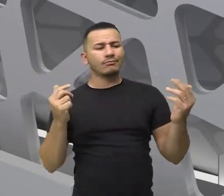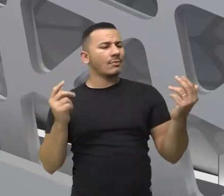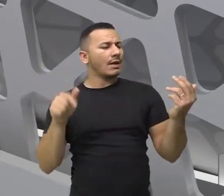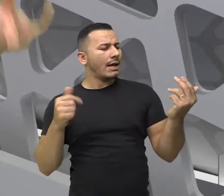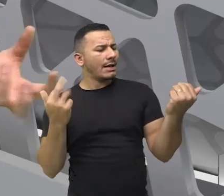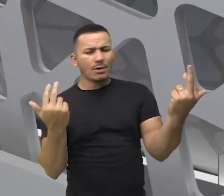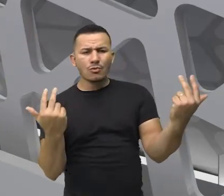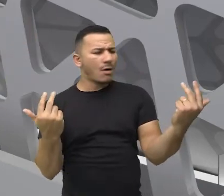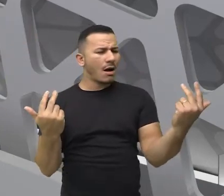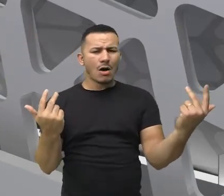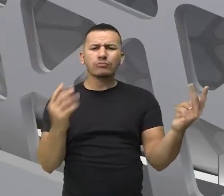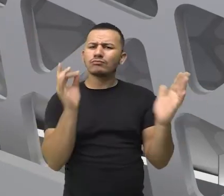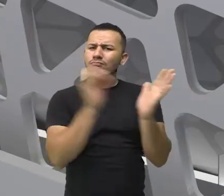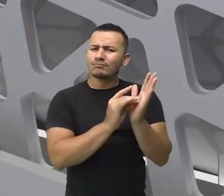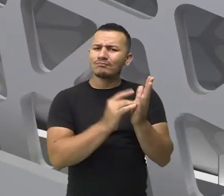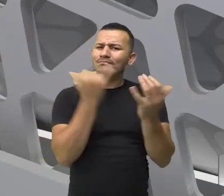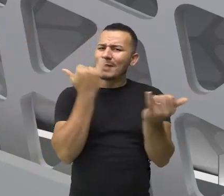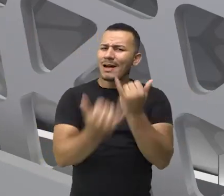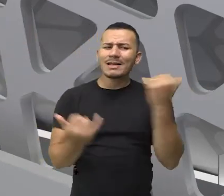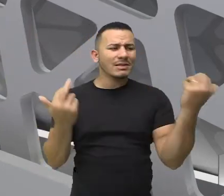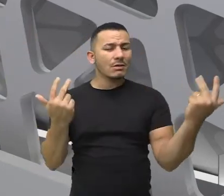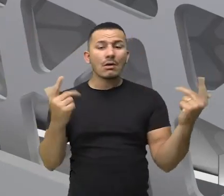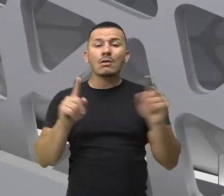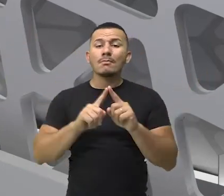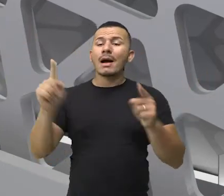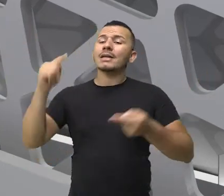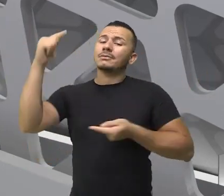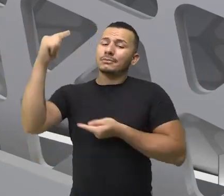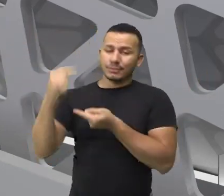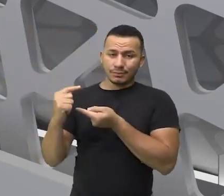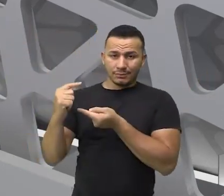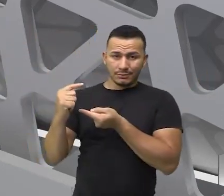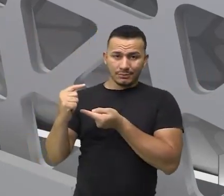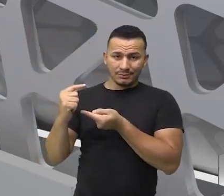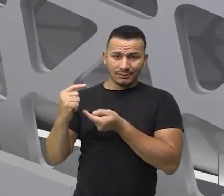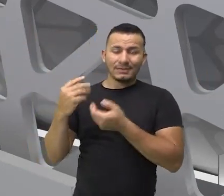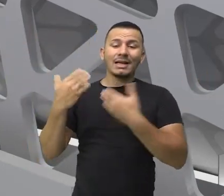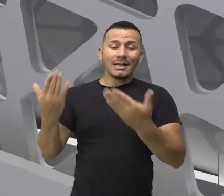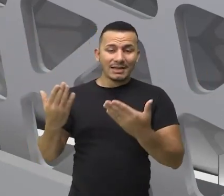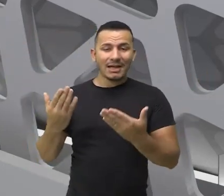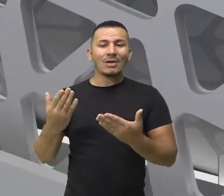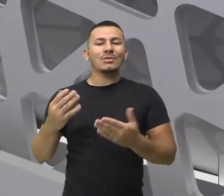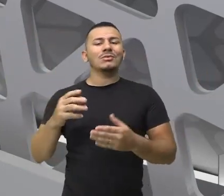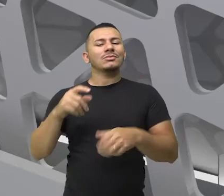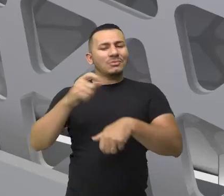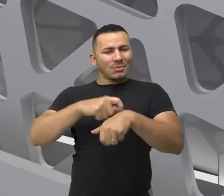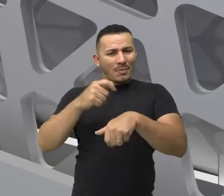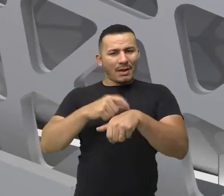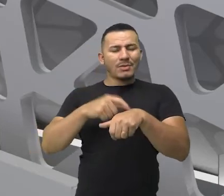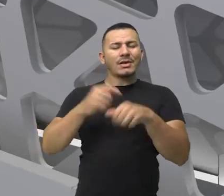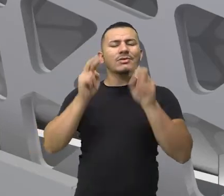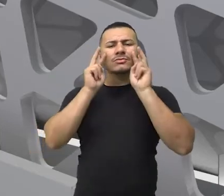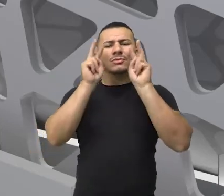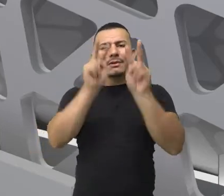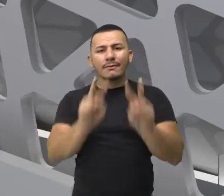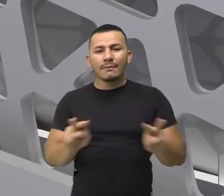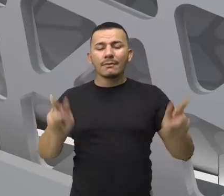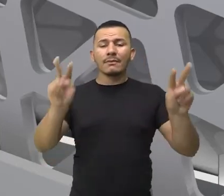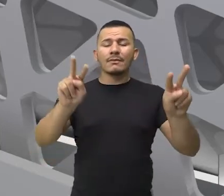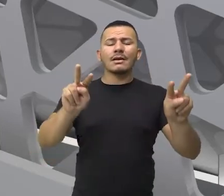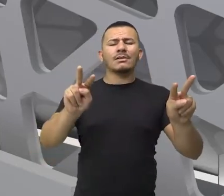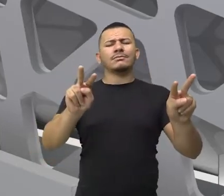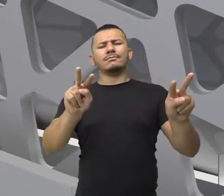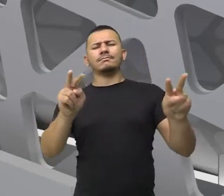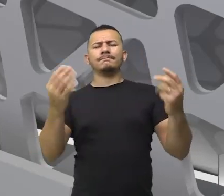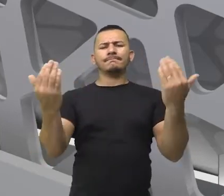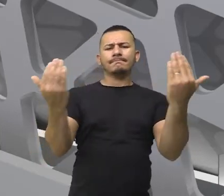figura igual à original, portanto menor. Quando nós, através dos nossos olhos,